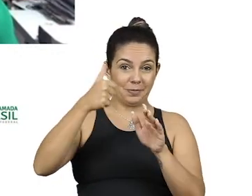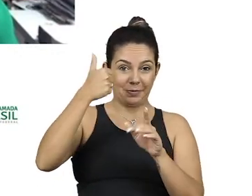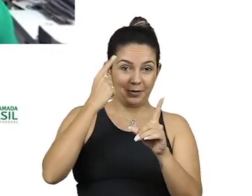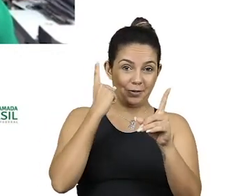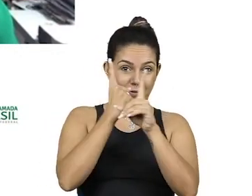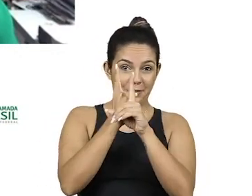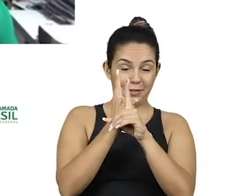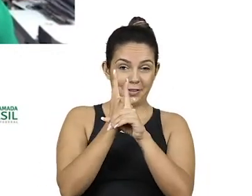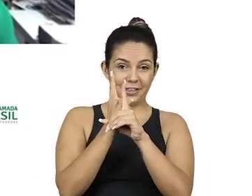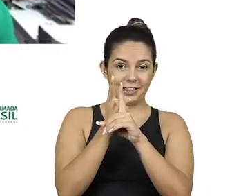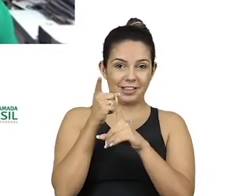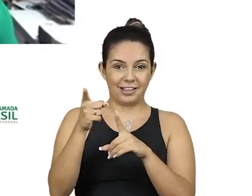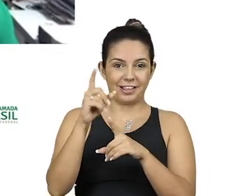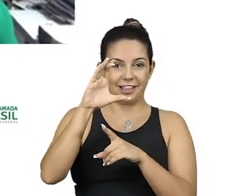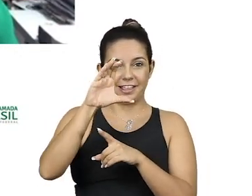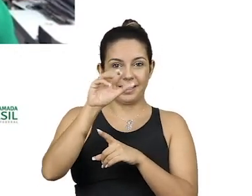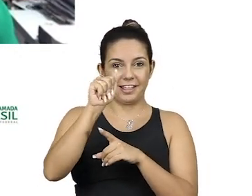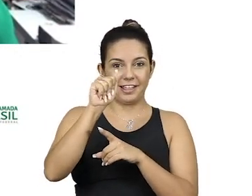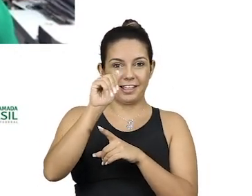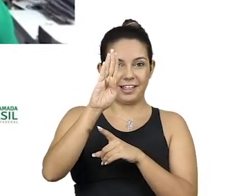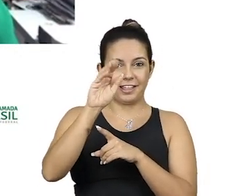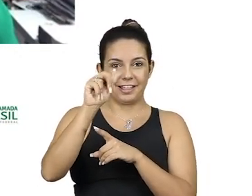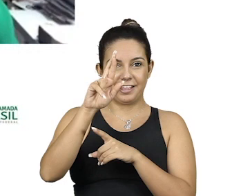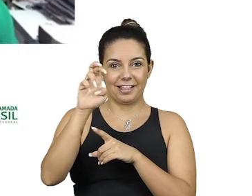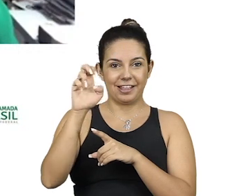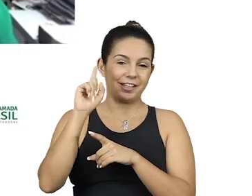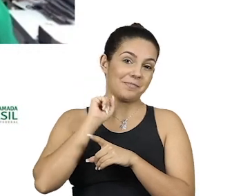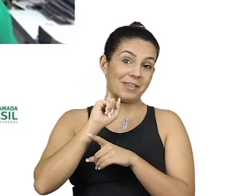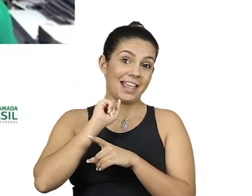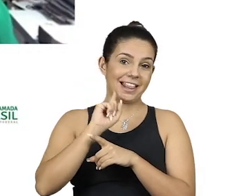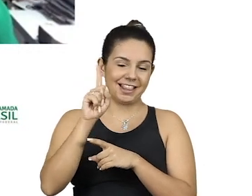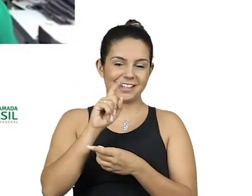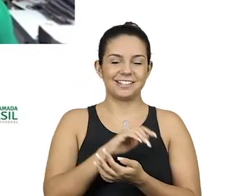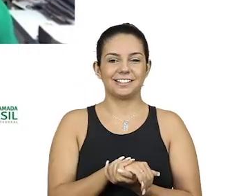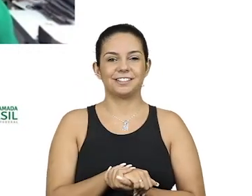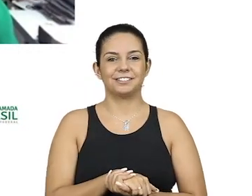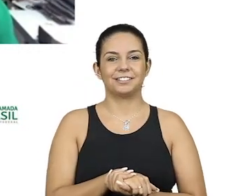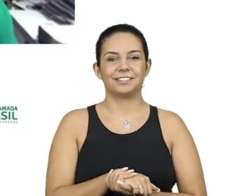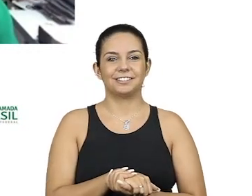marcado naquele cabaré. No Cabaré Mineiro?